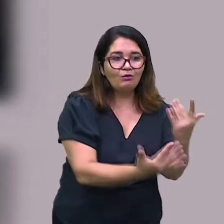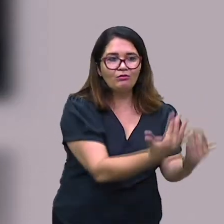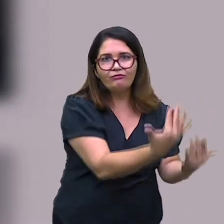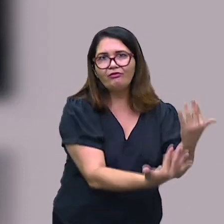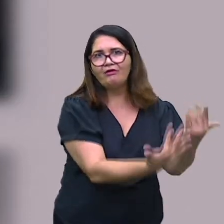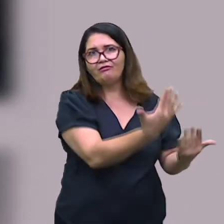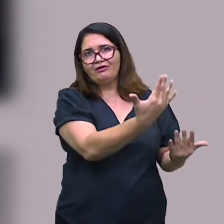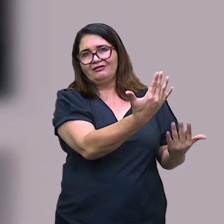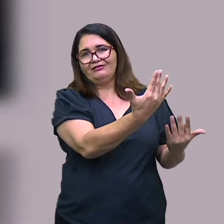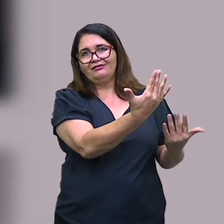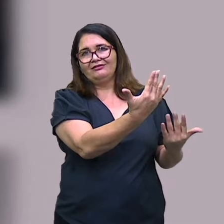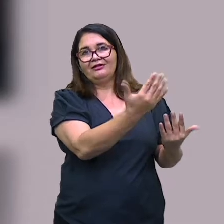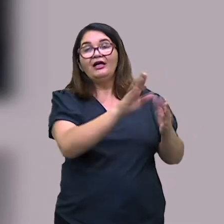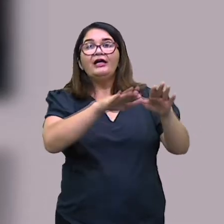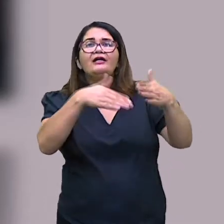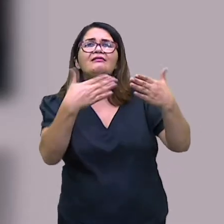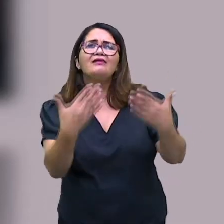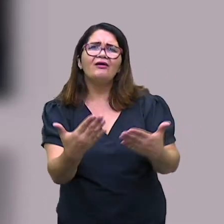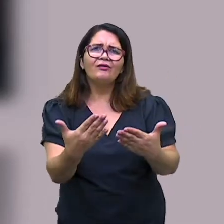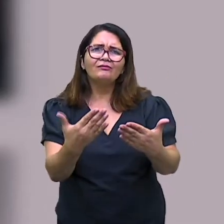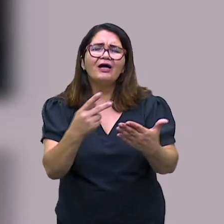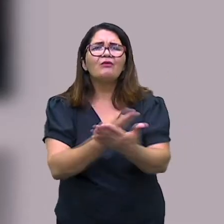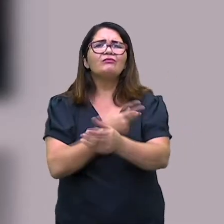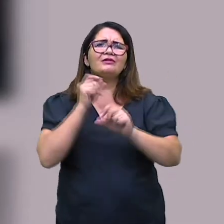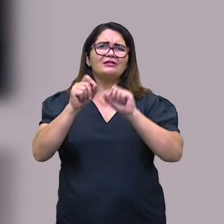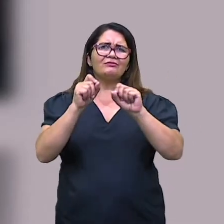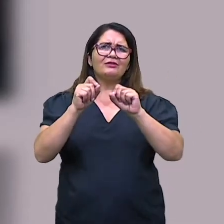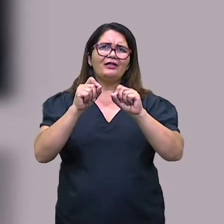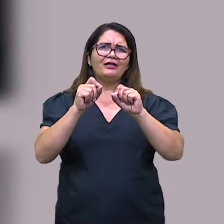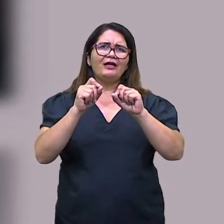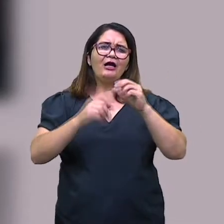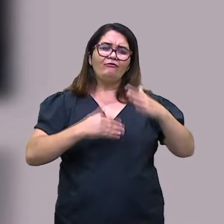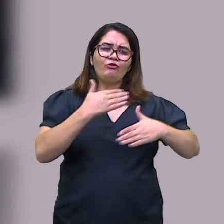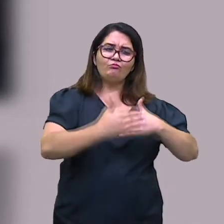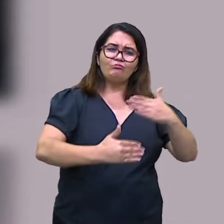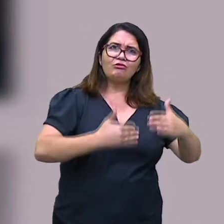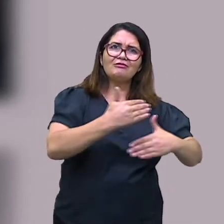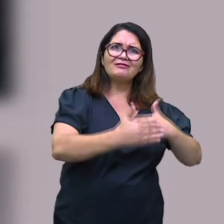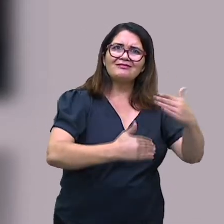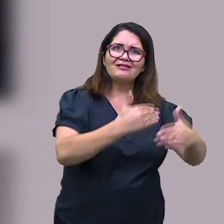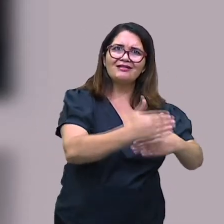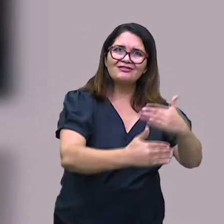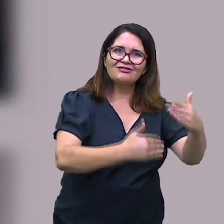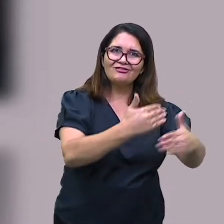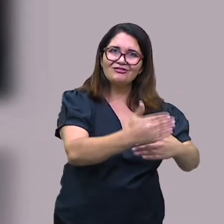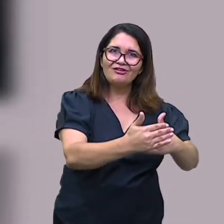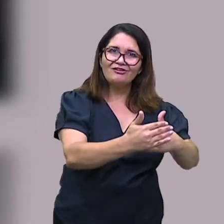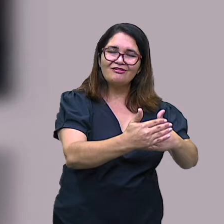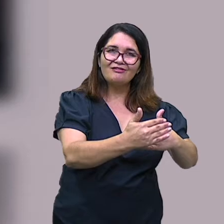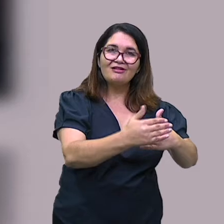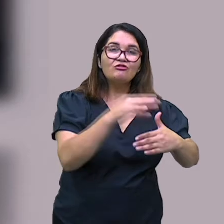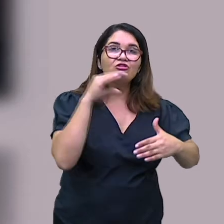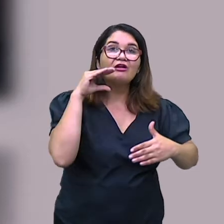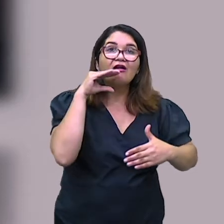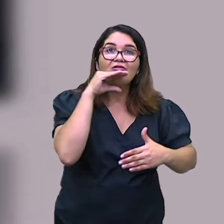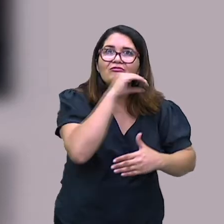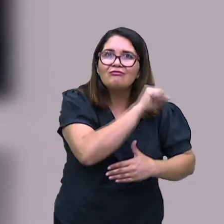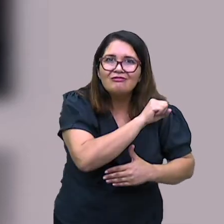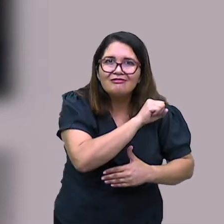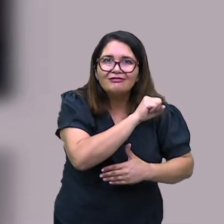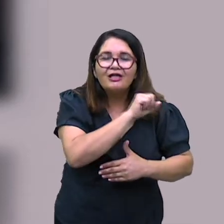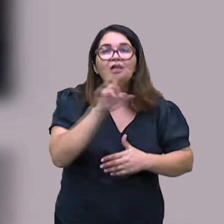todo esse processo ali sem entender o que tinha acontecido. Agora você já sabe que esse processo recebe o nome